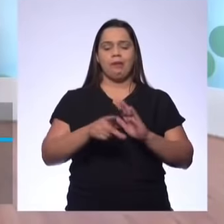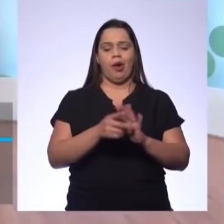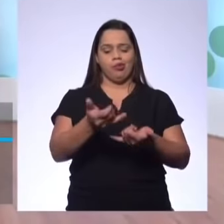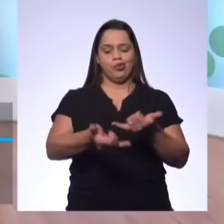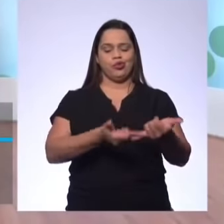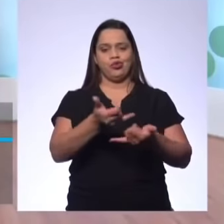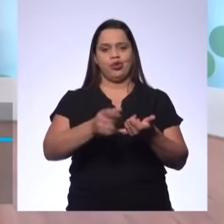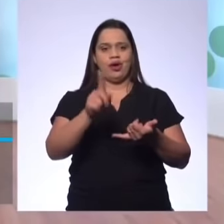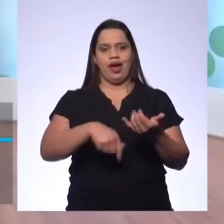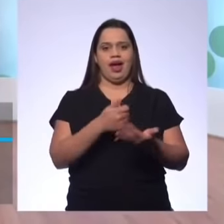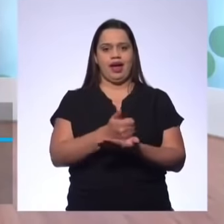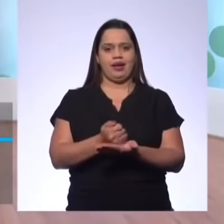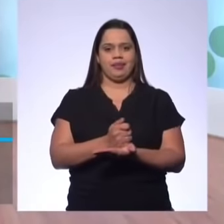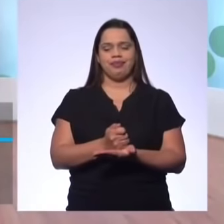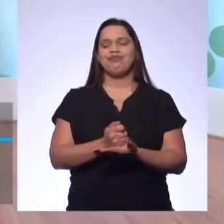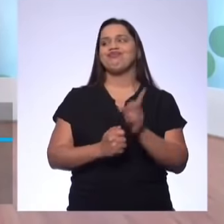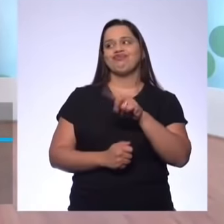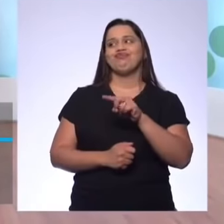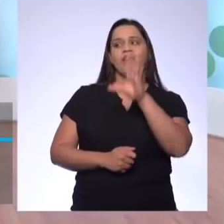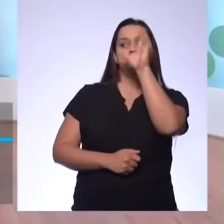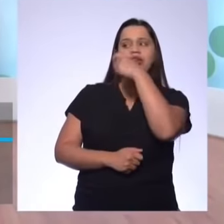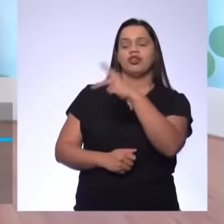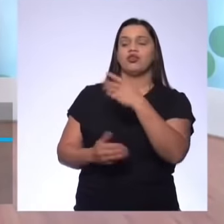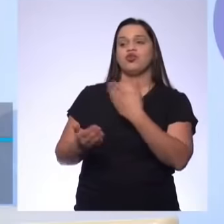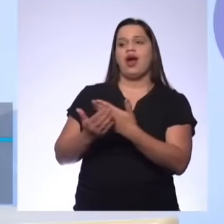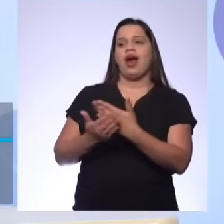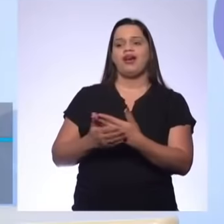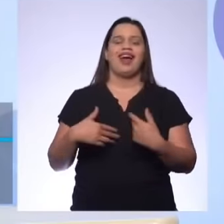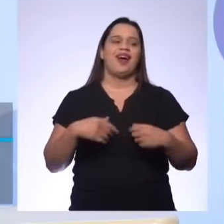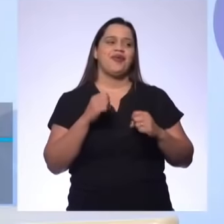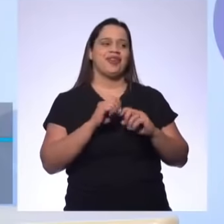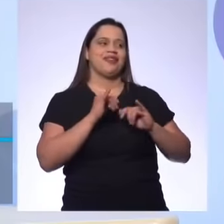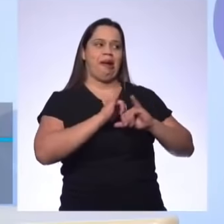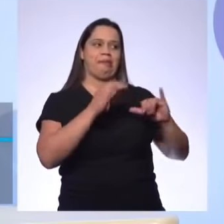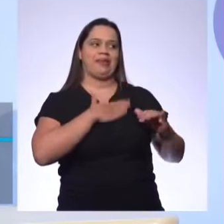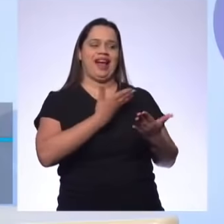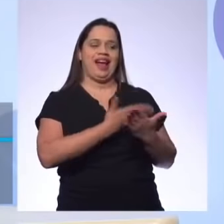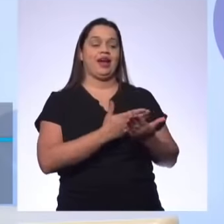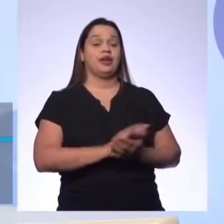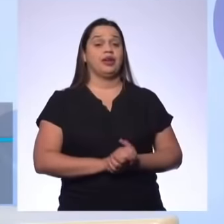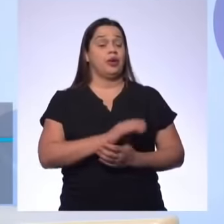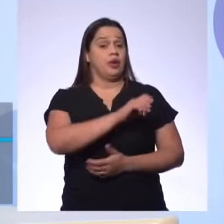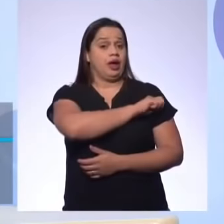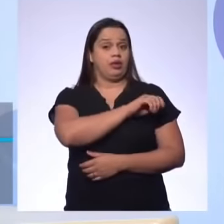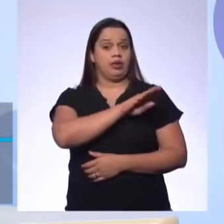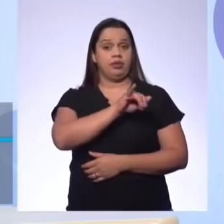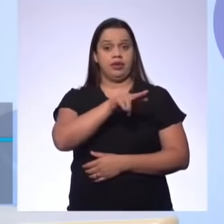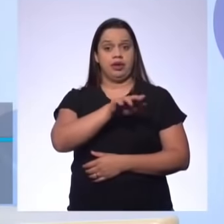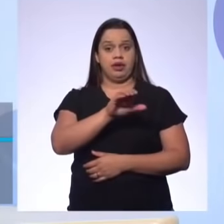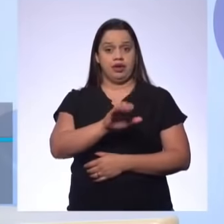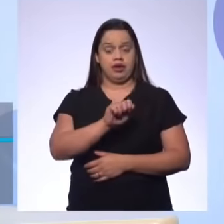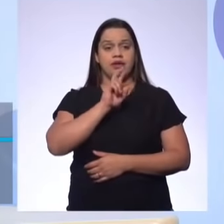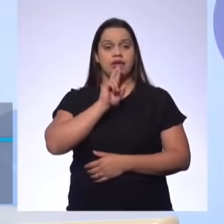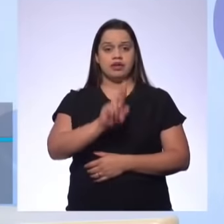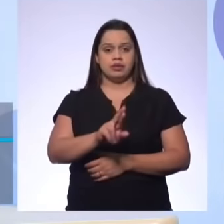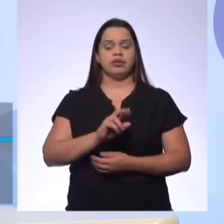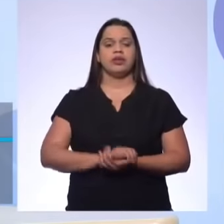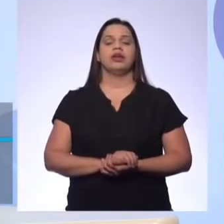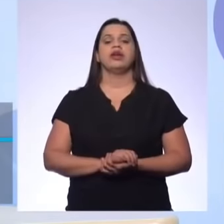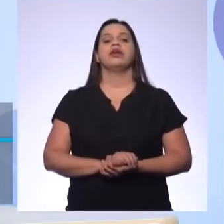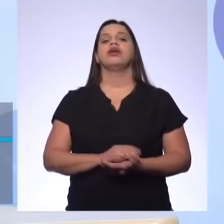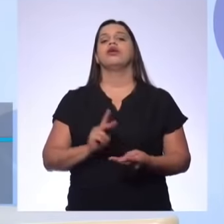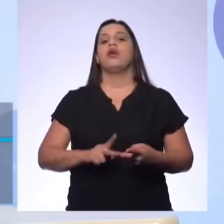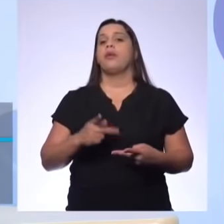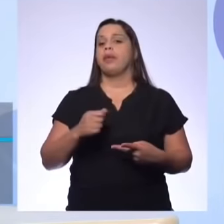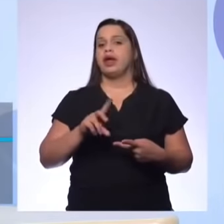exatamente fazer propaganda nela que que você fez aqui que Eles responderam a Bianca respondeu à imprensa o Pietro e A Brena